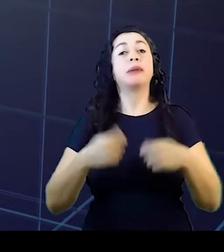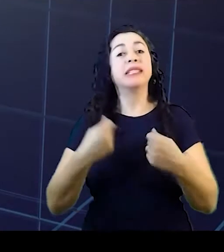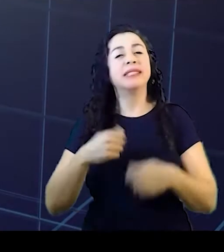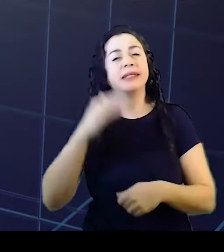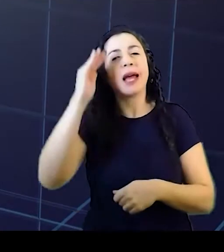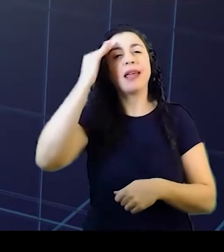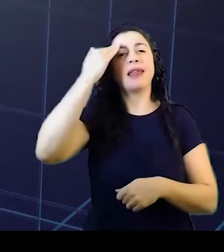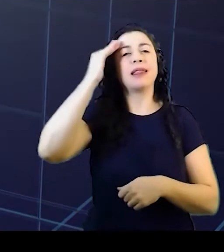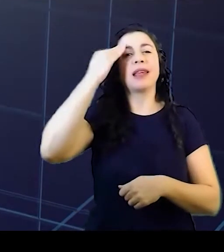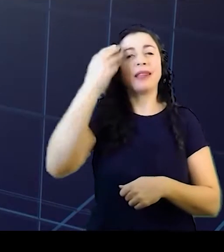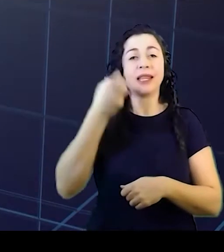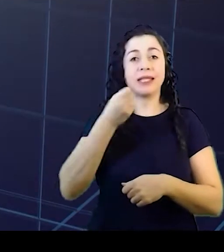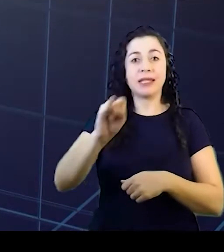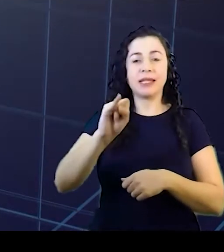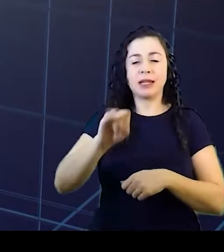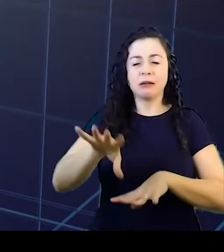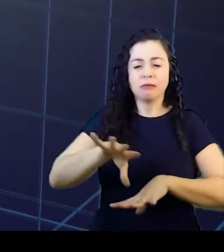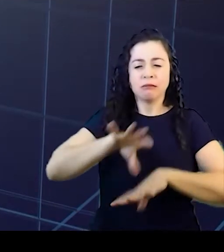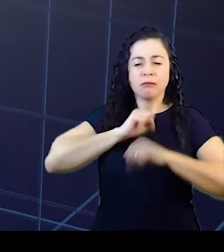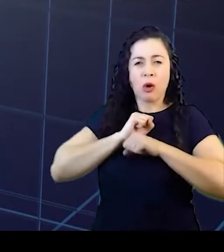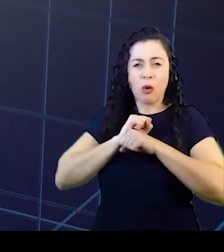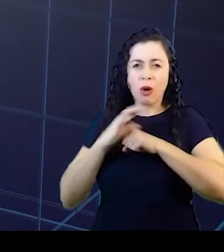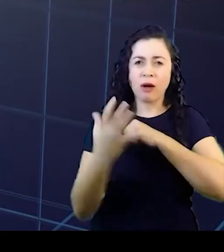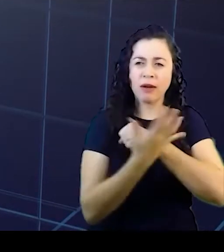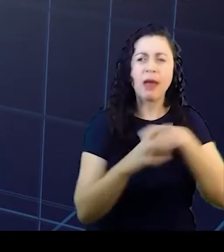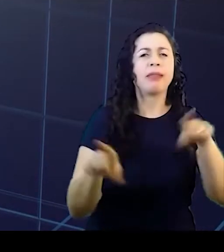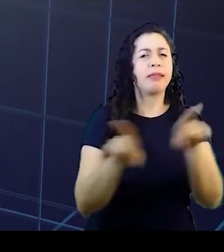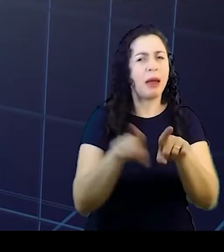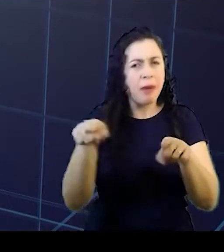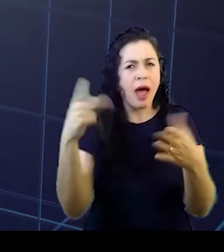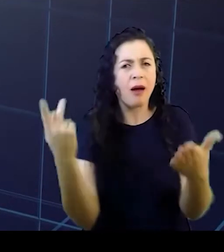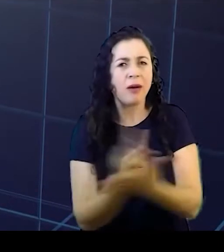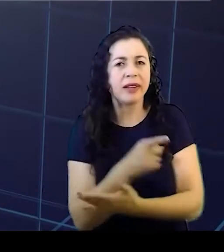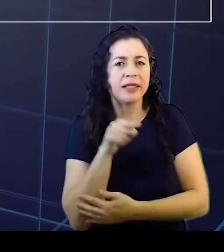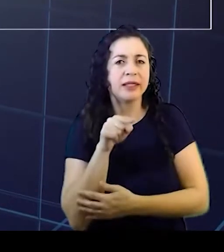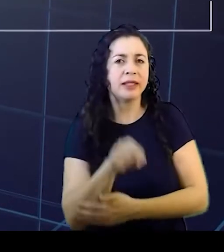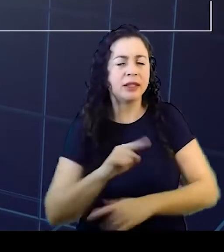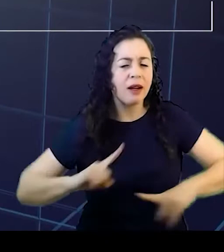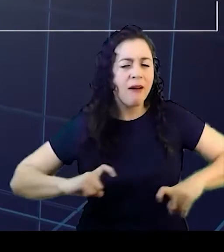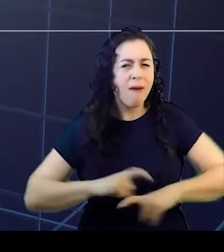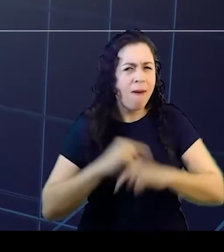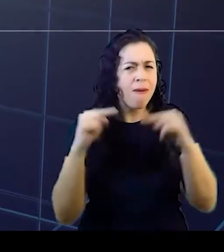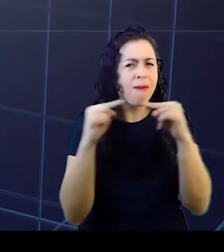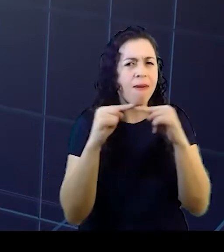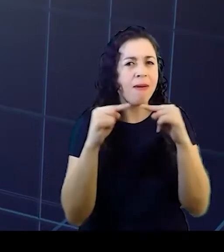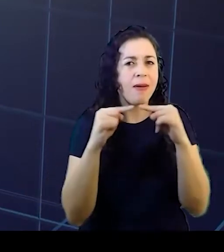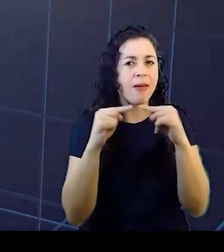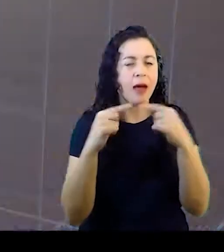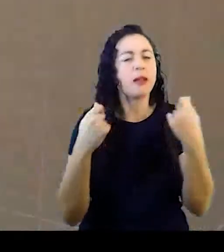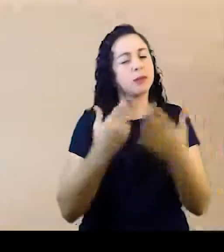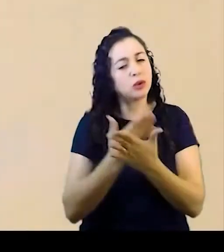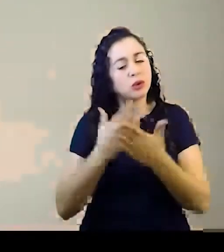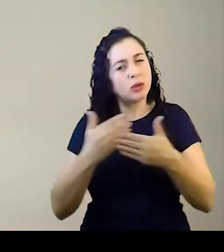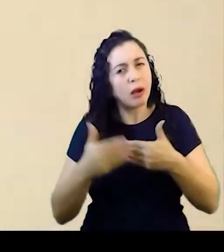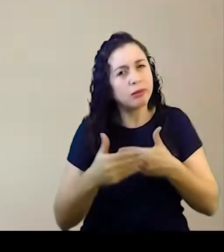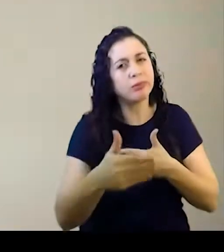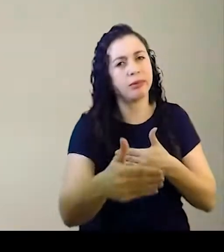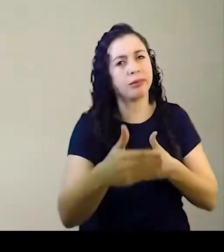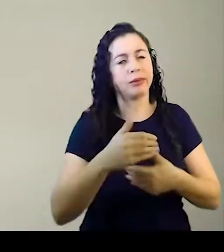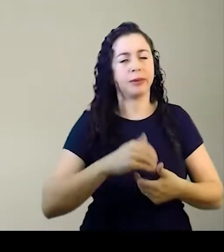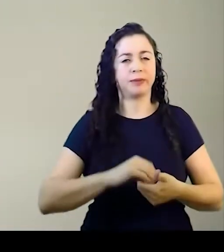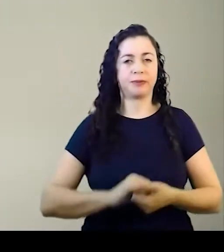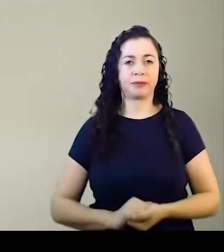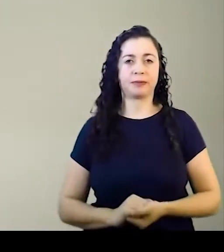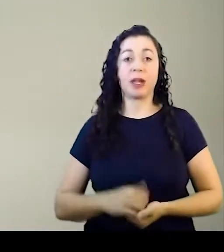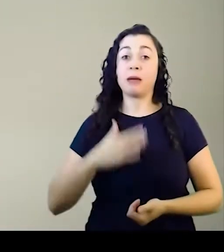se na infecção pelo Covid-19 isso também é verdade. E é o que a gente pretende fazer ao longo dos próximos meses. Minha linha de